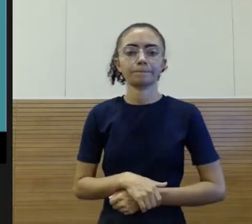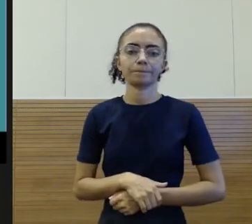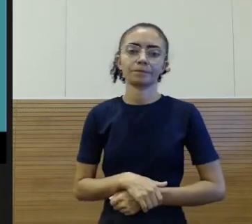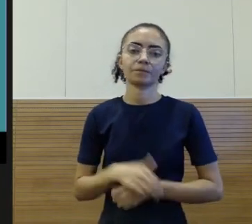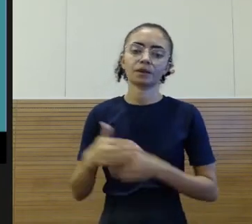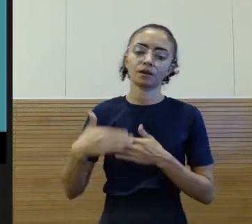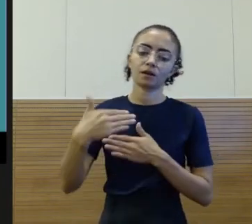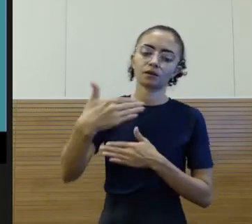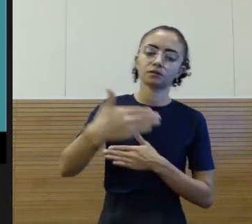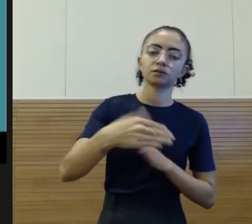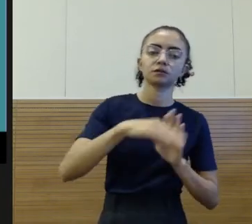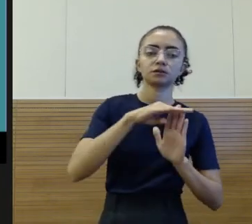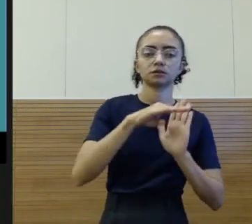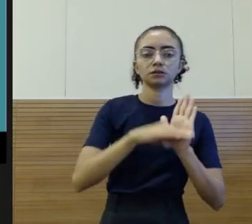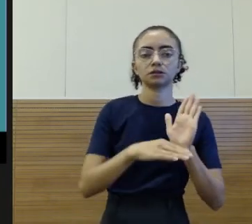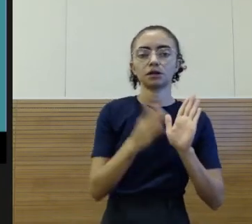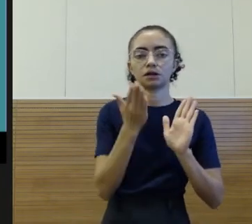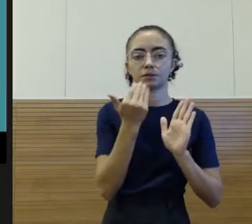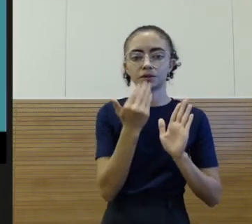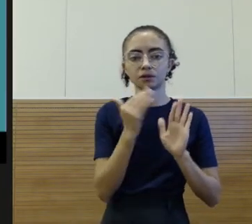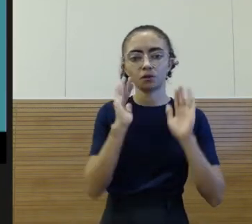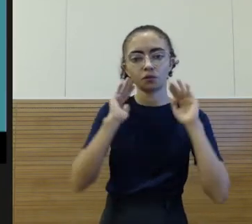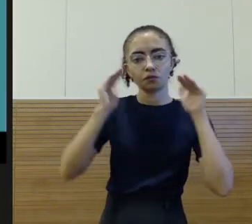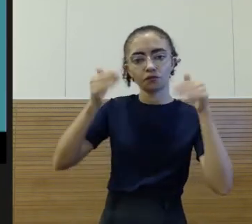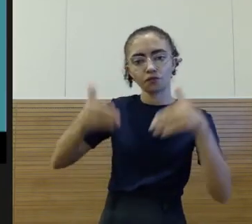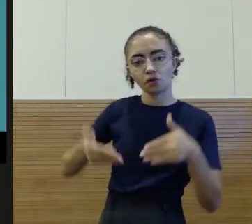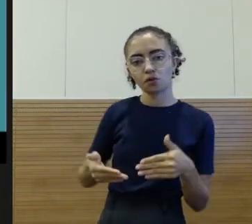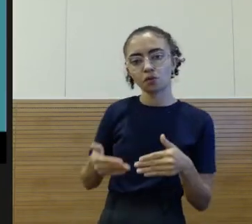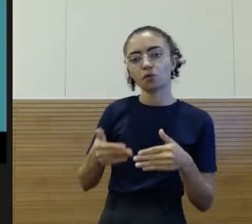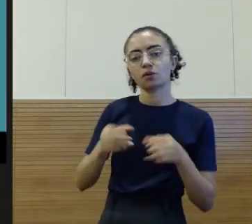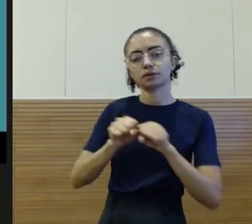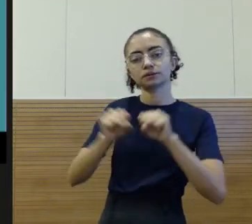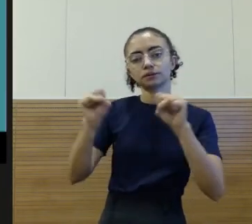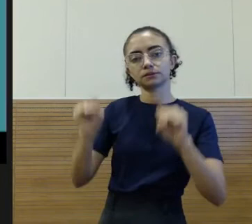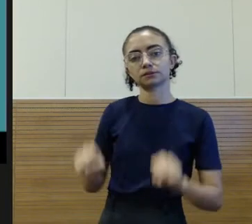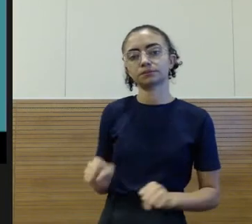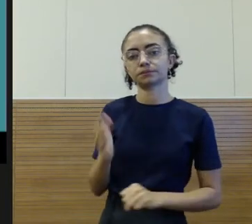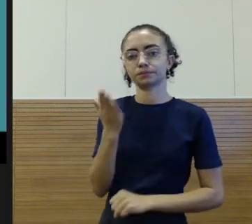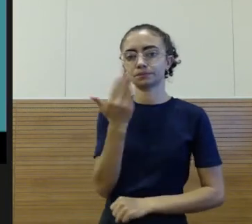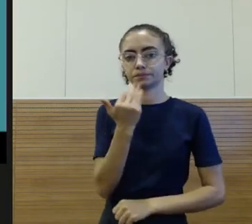os guias alimentares baseados em sistemas alimentares.